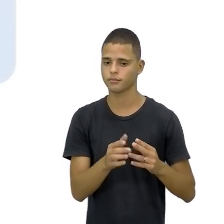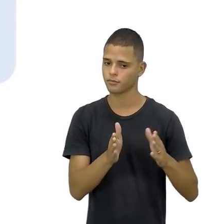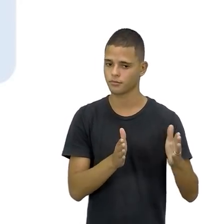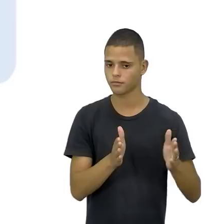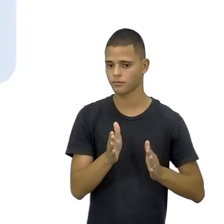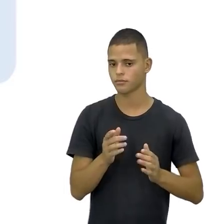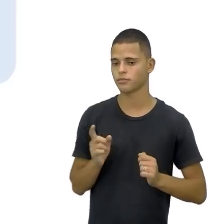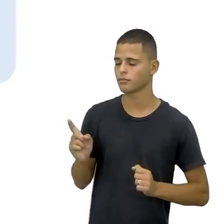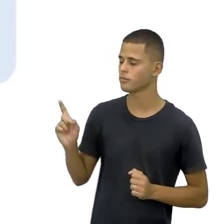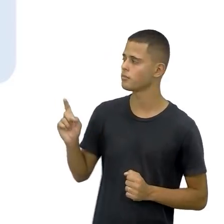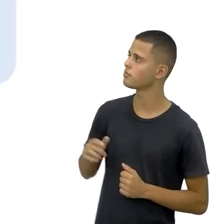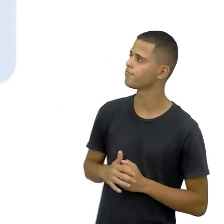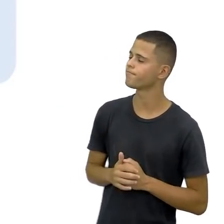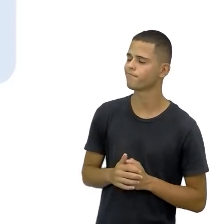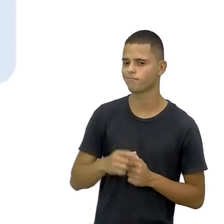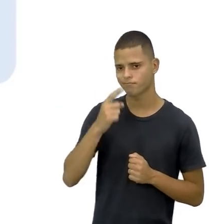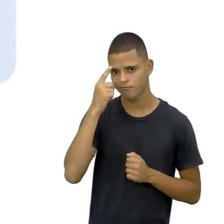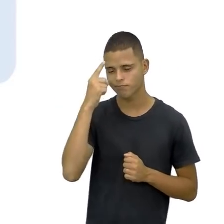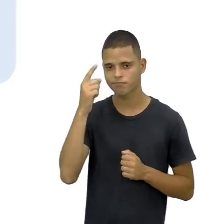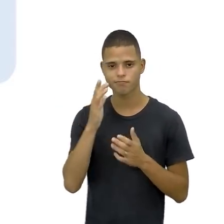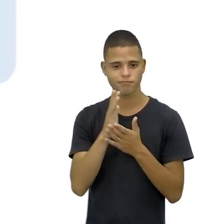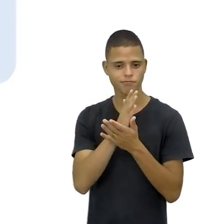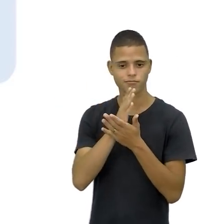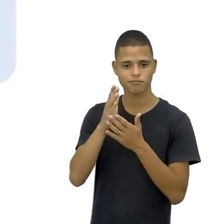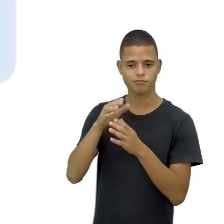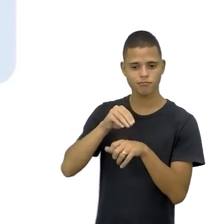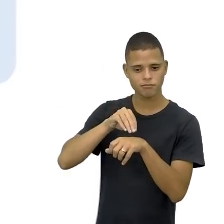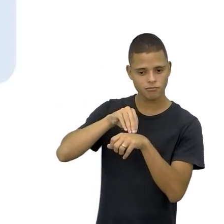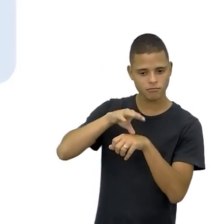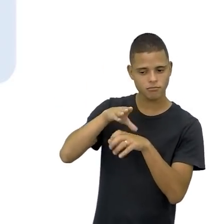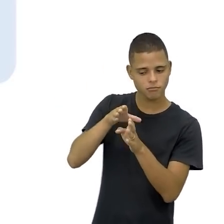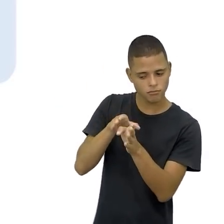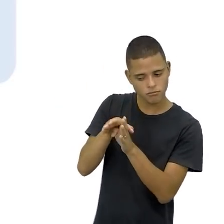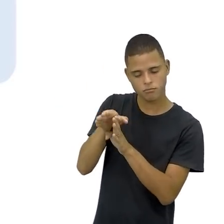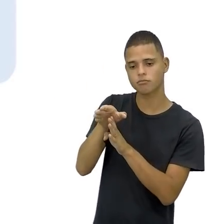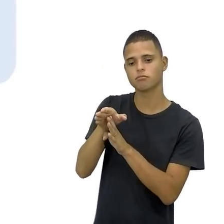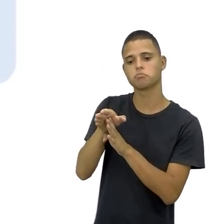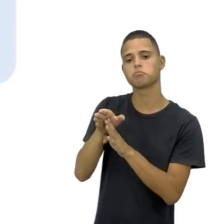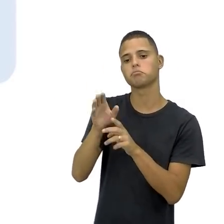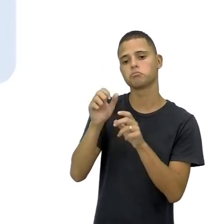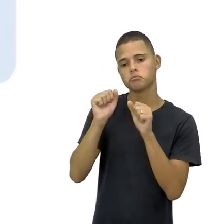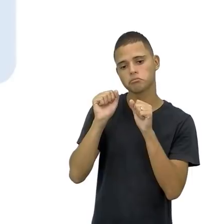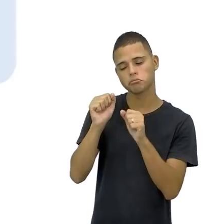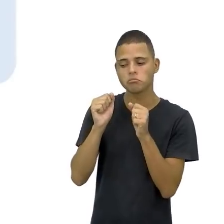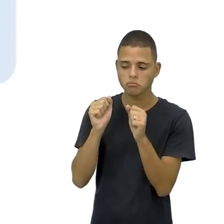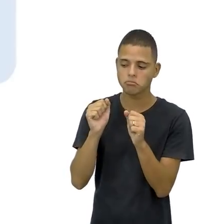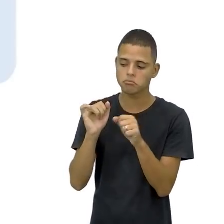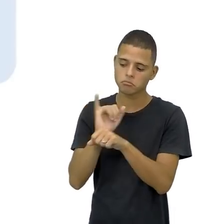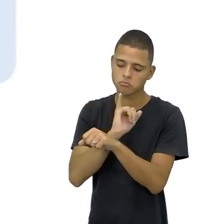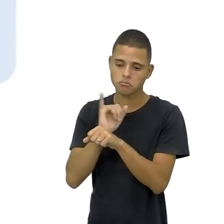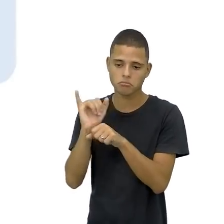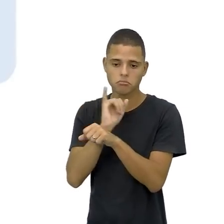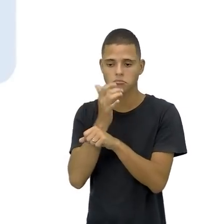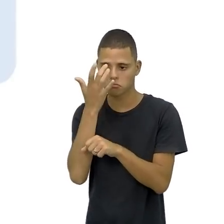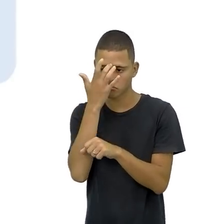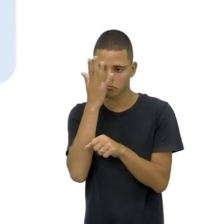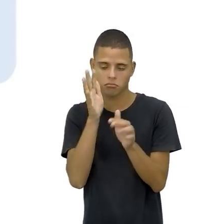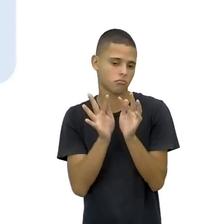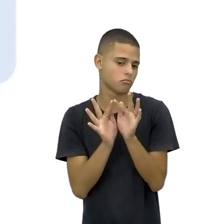também, né, de algumas sugestões que possam aí afinar, né, os trabalhos pedagógicos entre